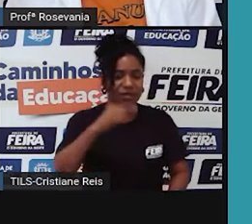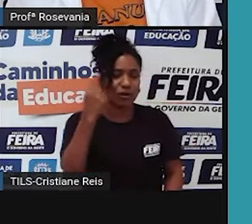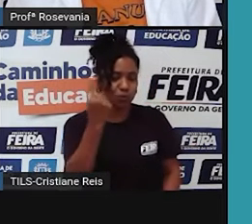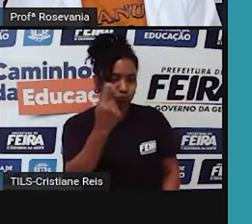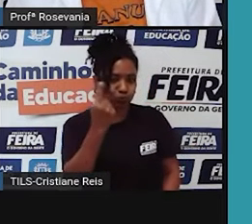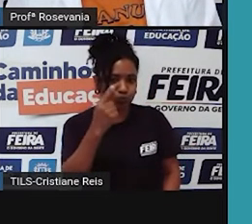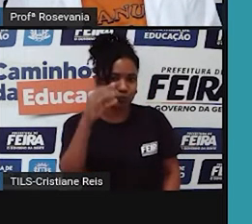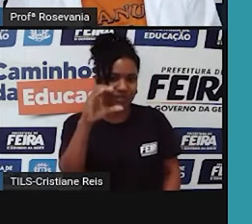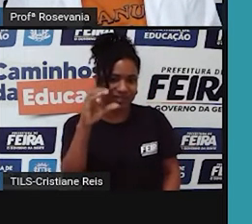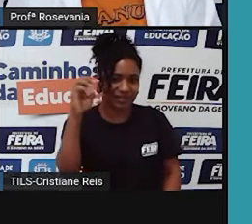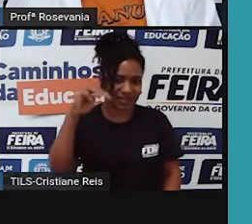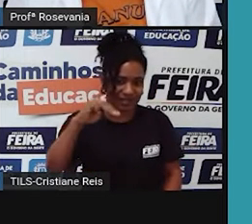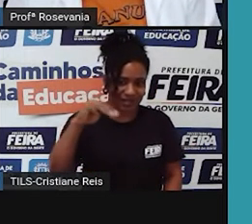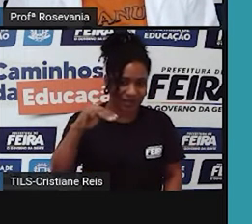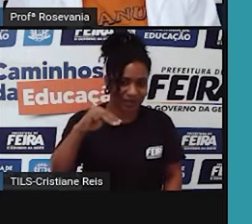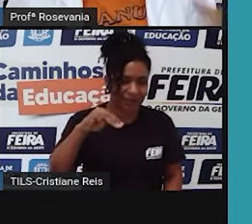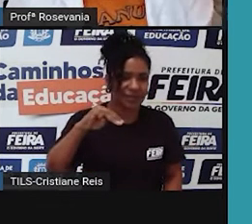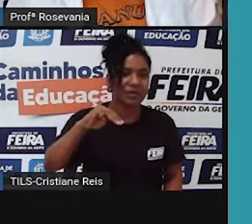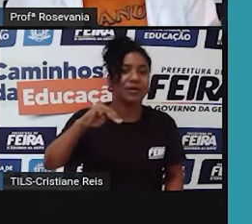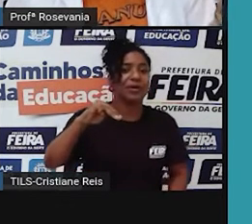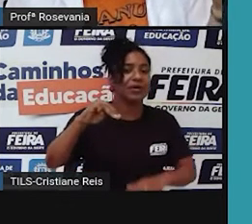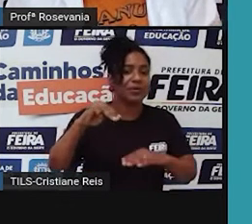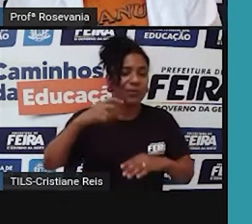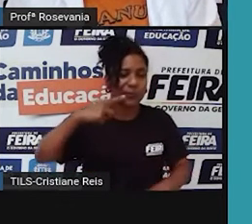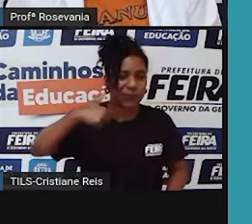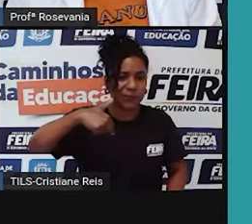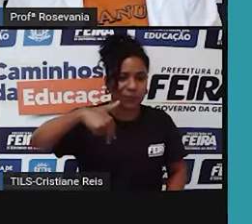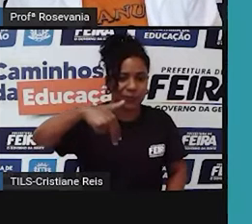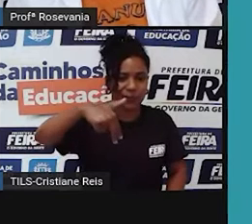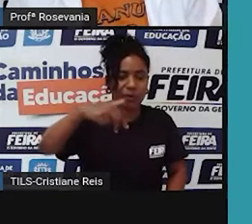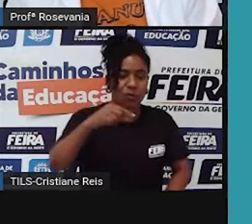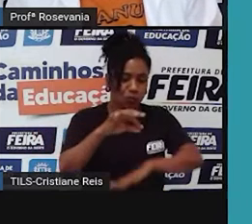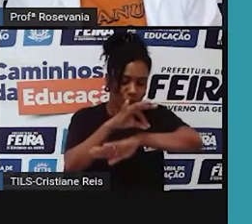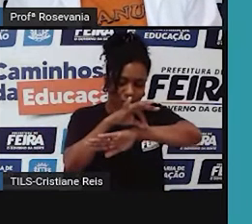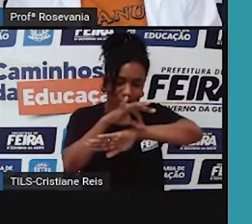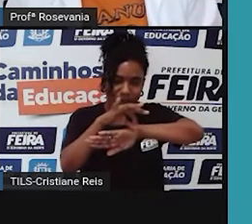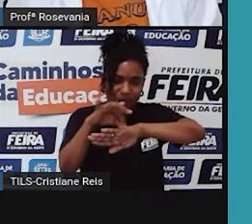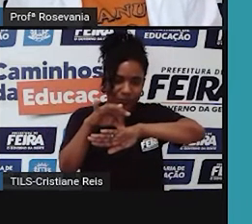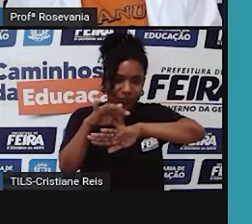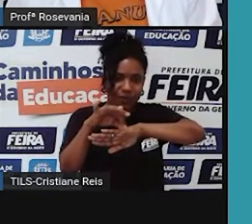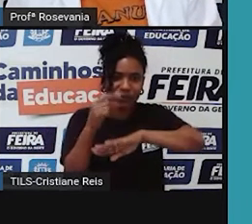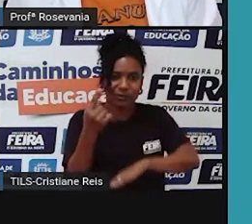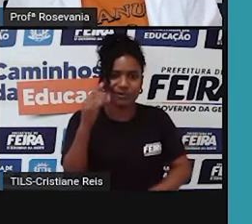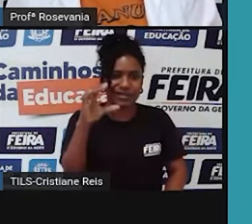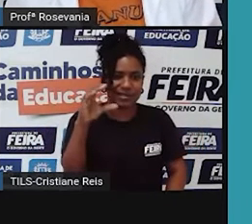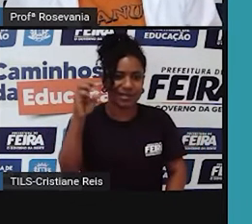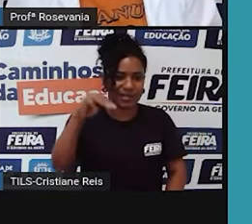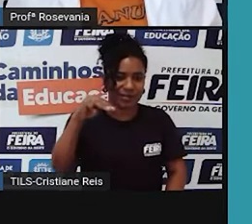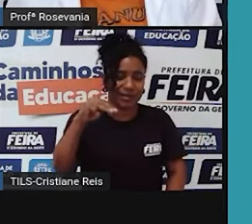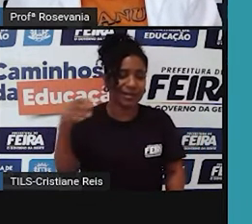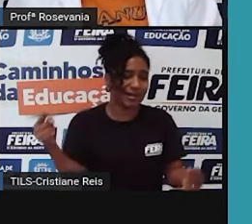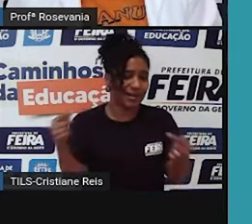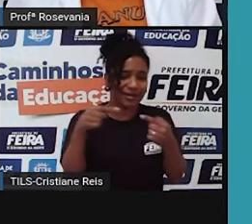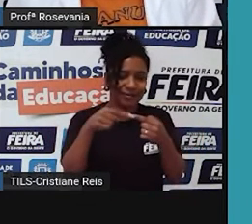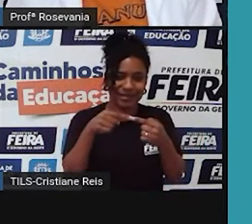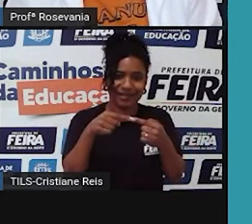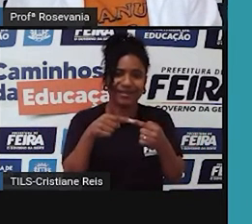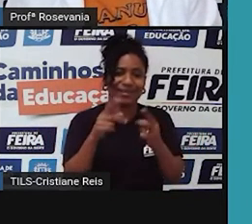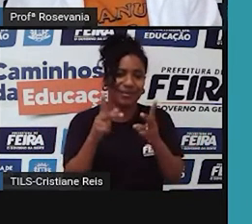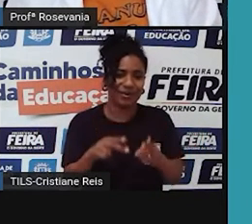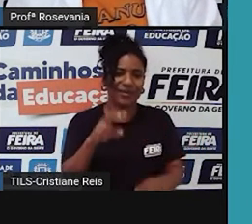no mapa, eu andei quanto na realidade? O que eu queria? O que que eu estou representando lá na realidade? 500 mil